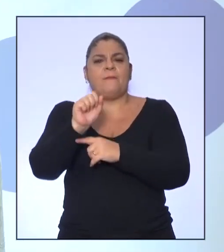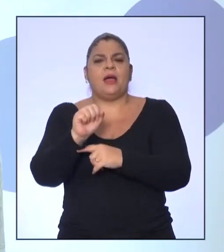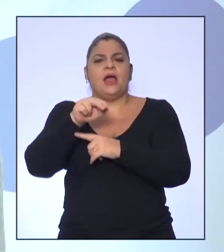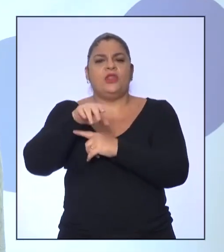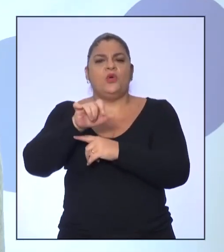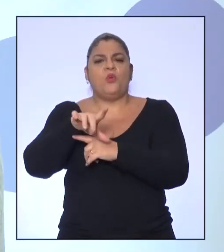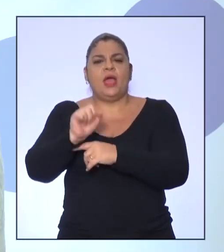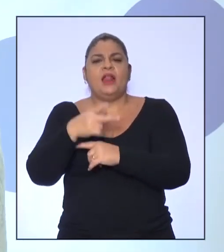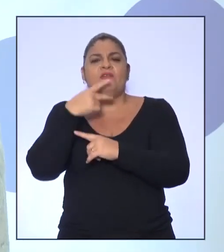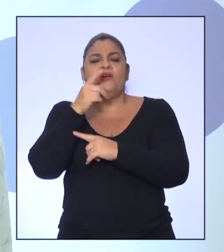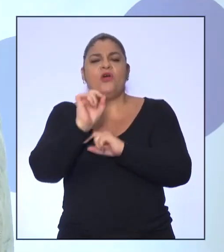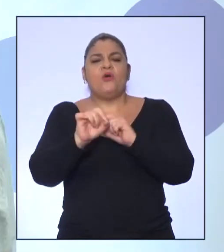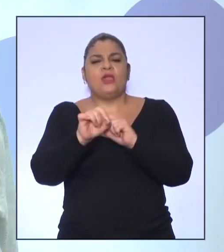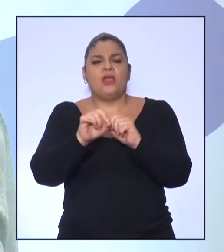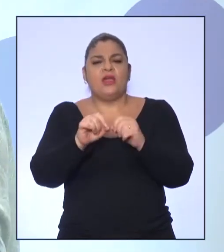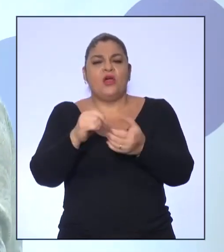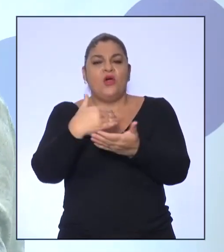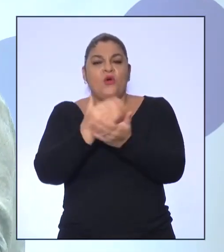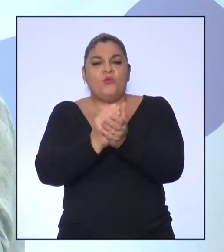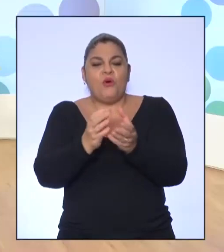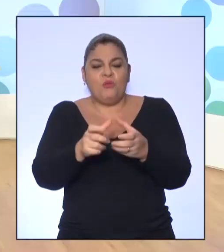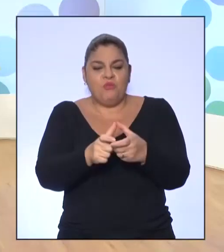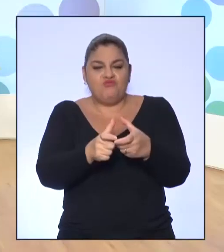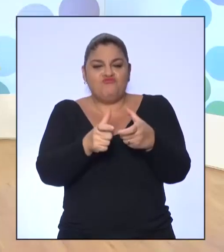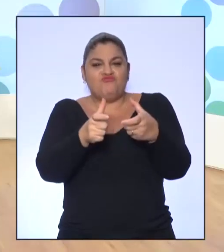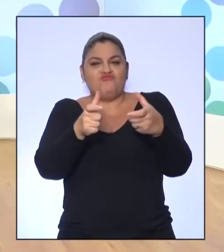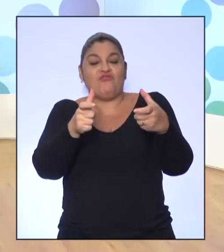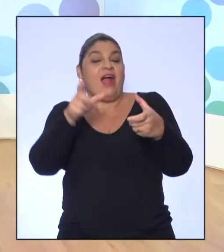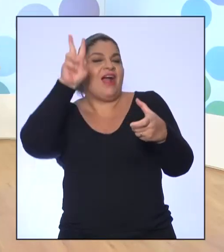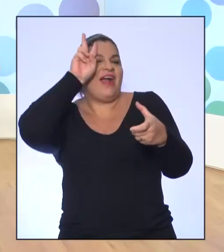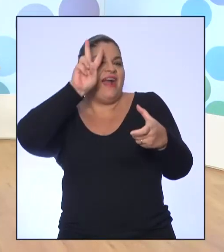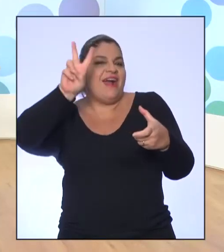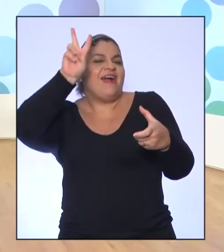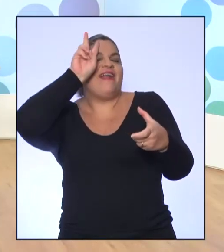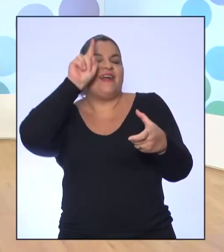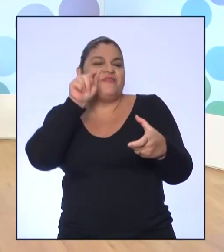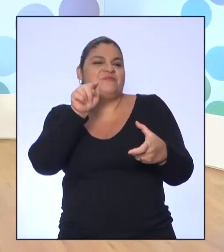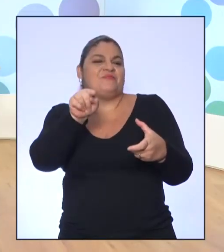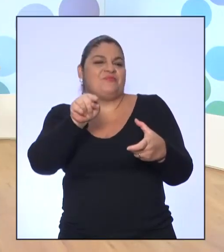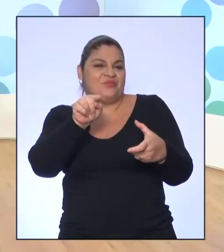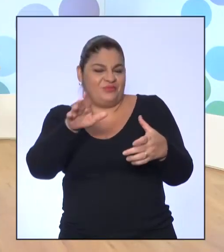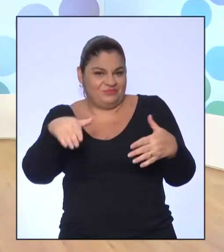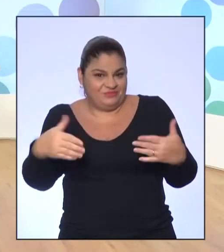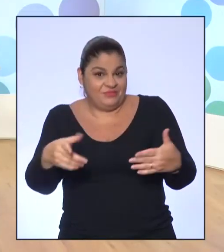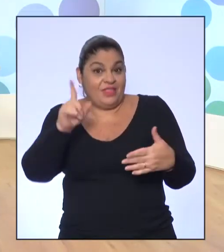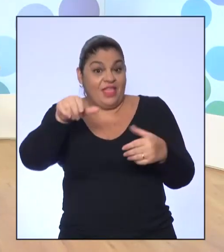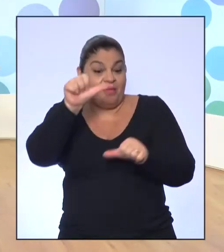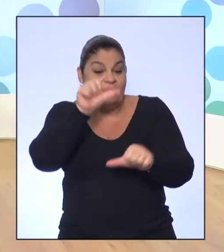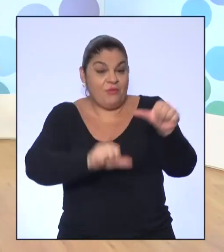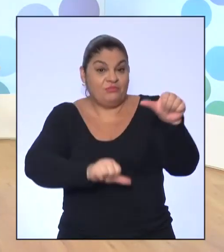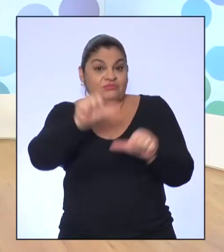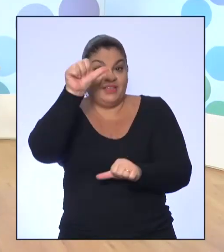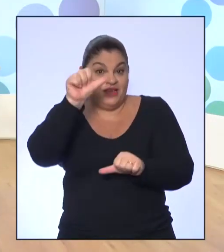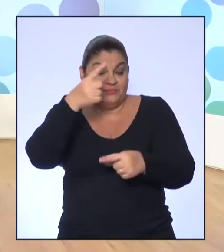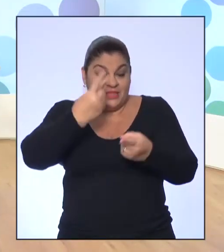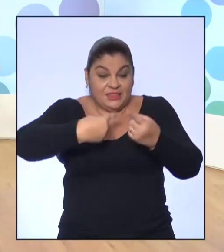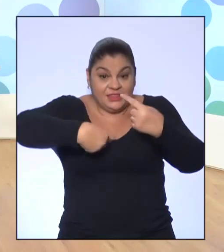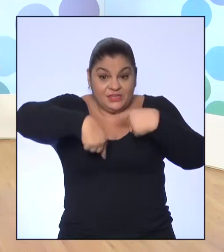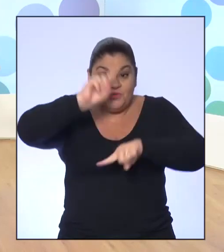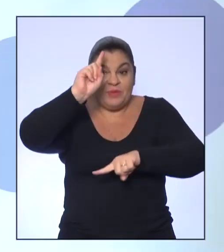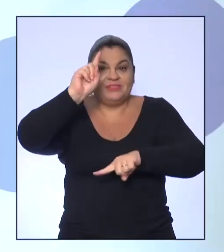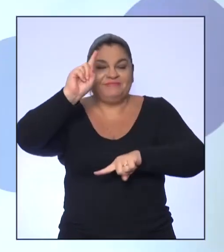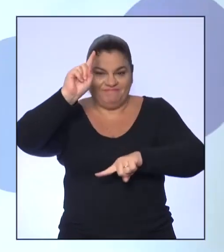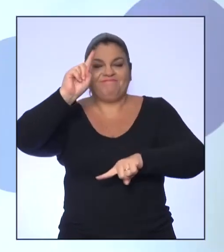bolo crescer. Então, Muito bem. ela viu Ela esse lembrou que é processo. uma mudança, né? Uma Bolo crescer. transformação. E